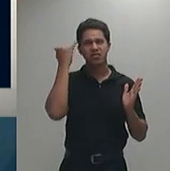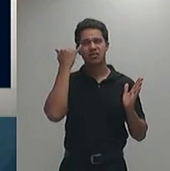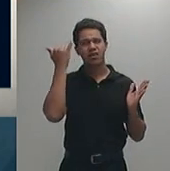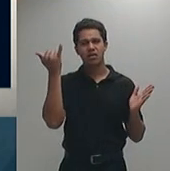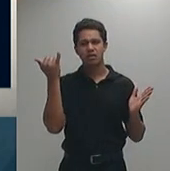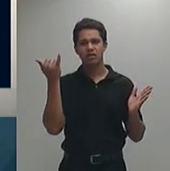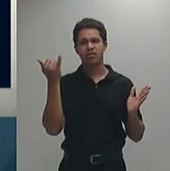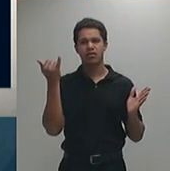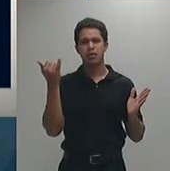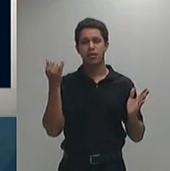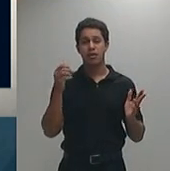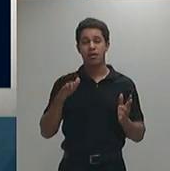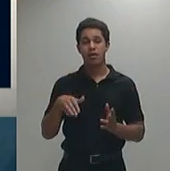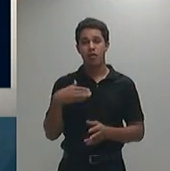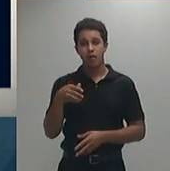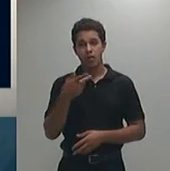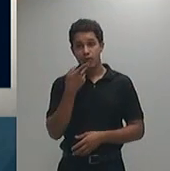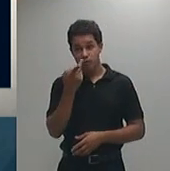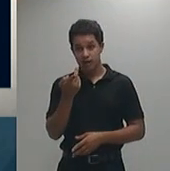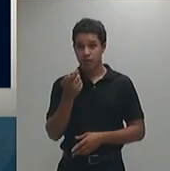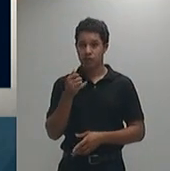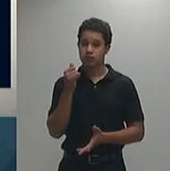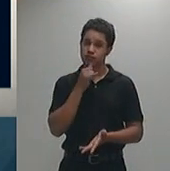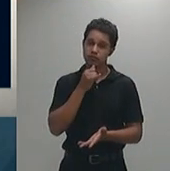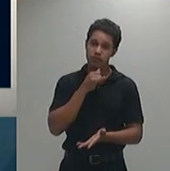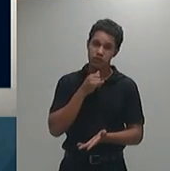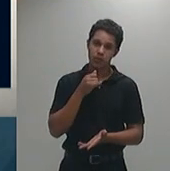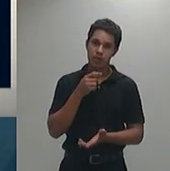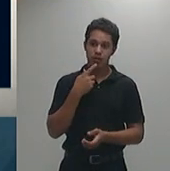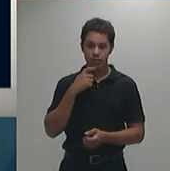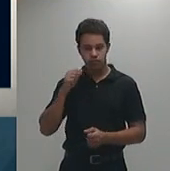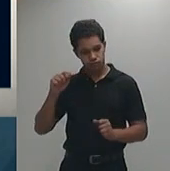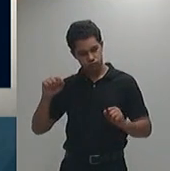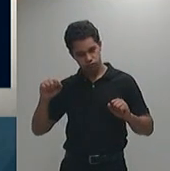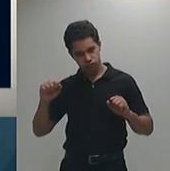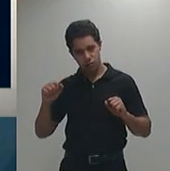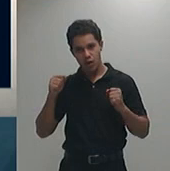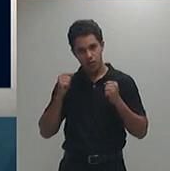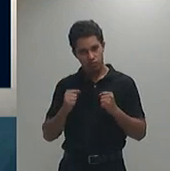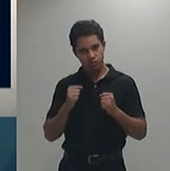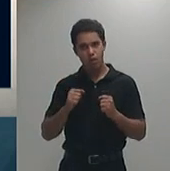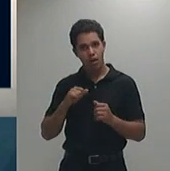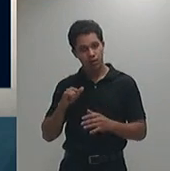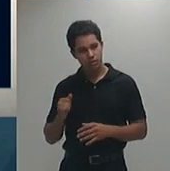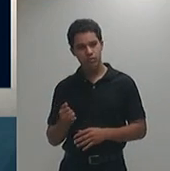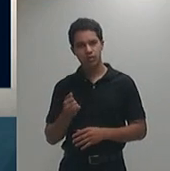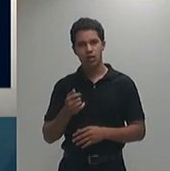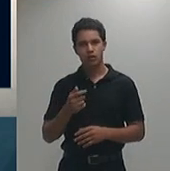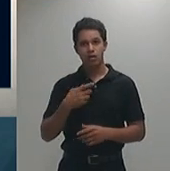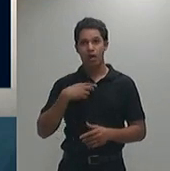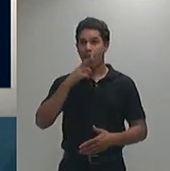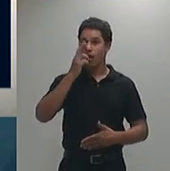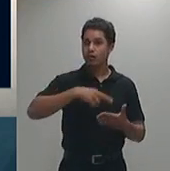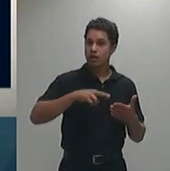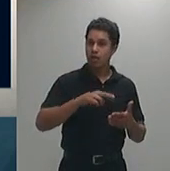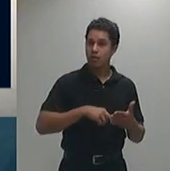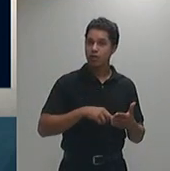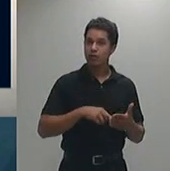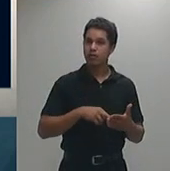e onde se fala por exemplo de possibilidade cancelamento unilateral nós